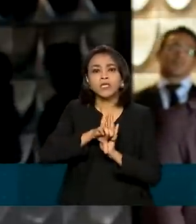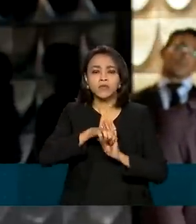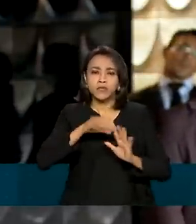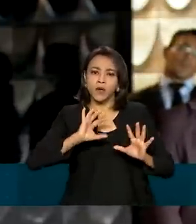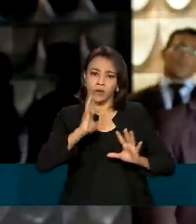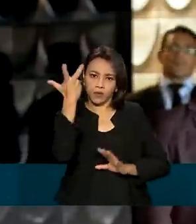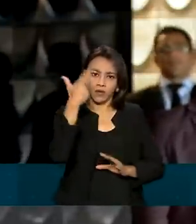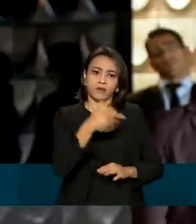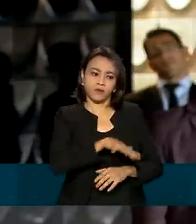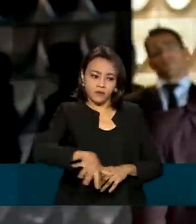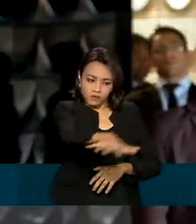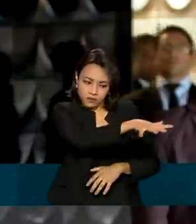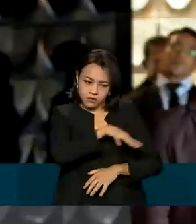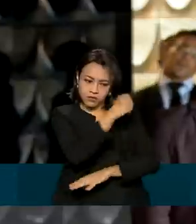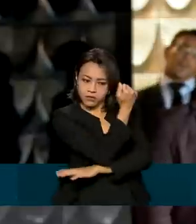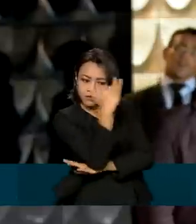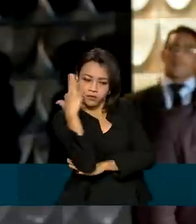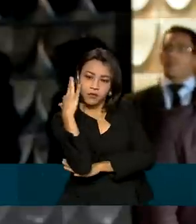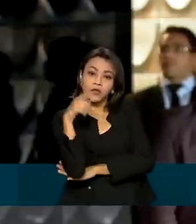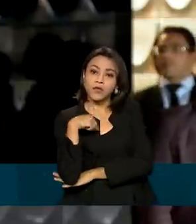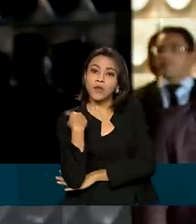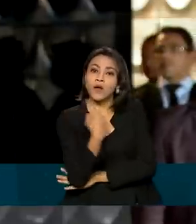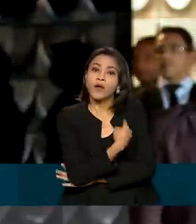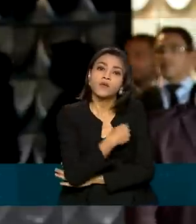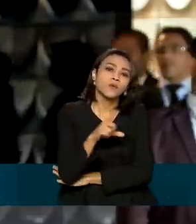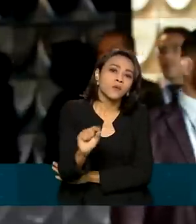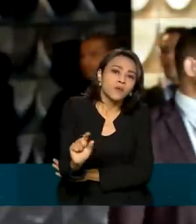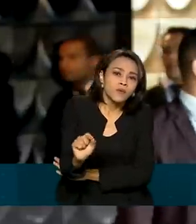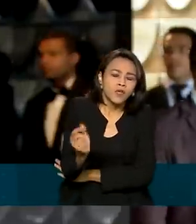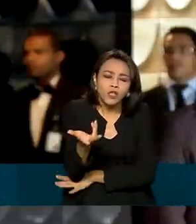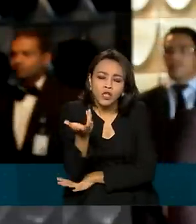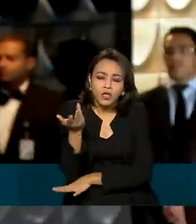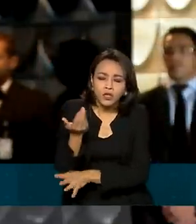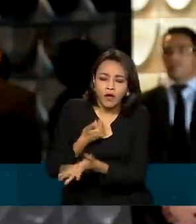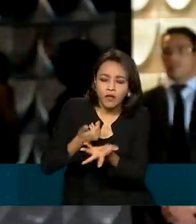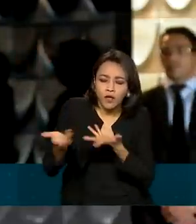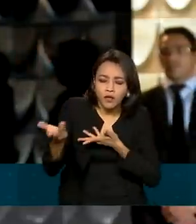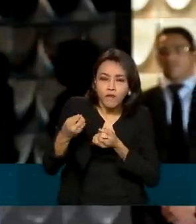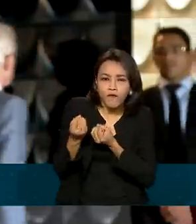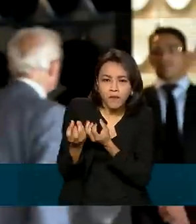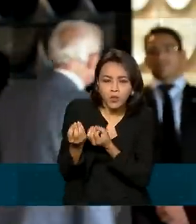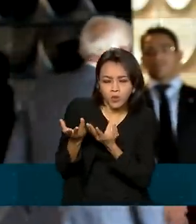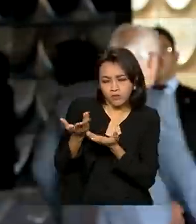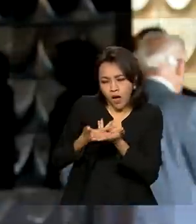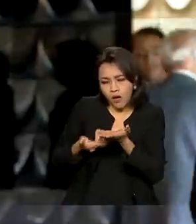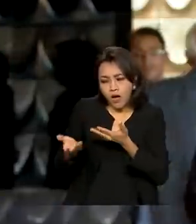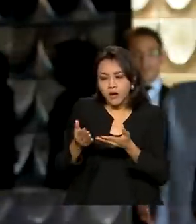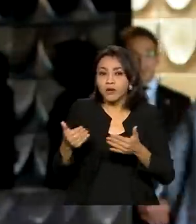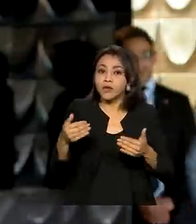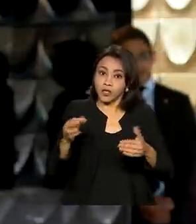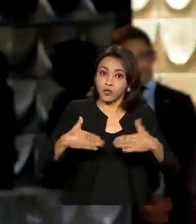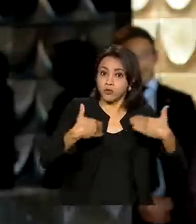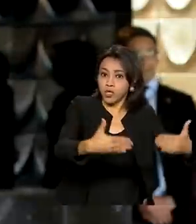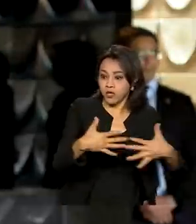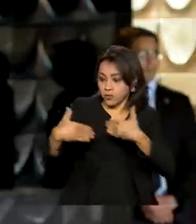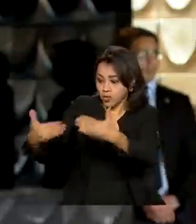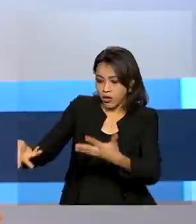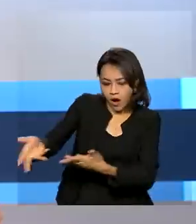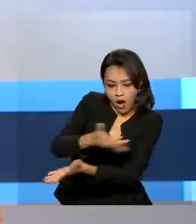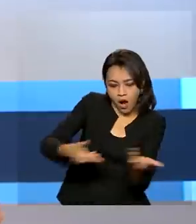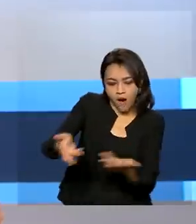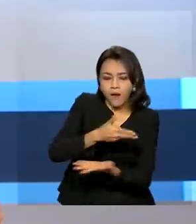de forma integrada ao sistema tomando agora com a troca de informações entre os Ministérios e trazendo